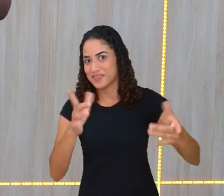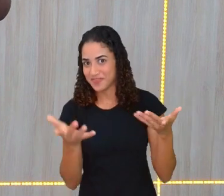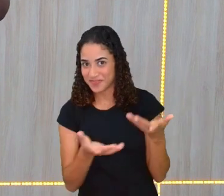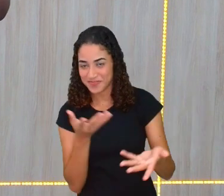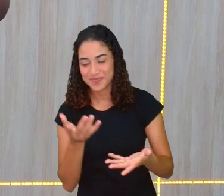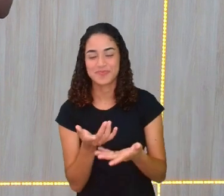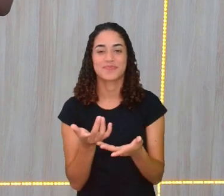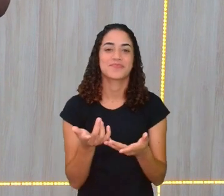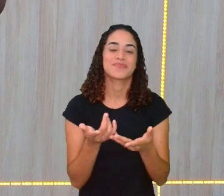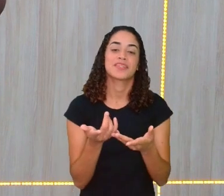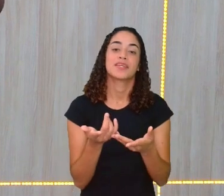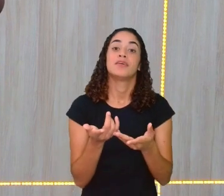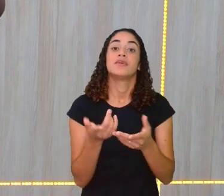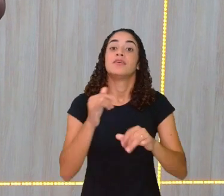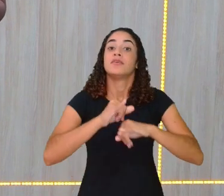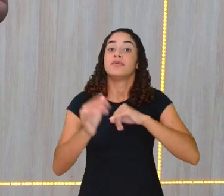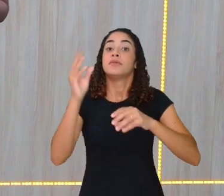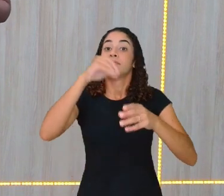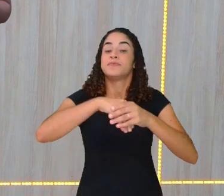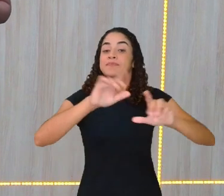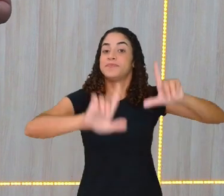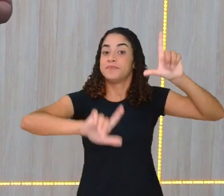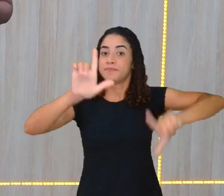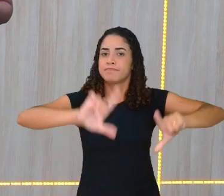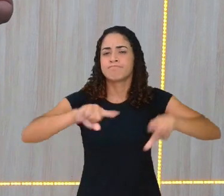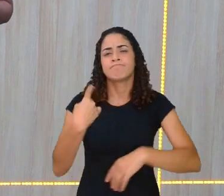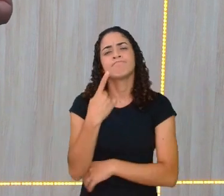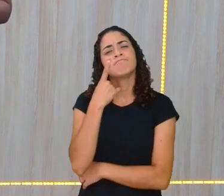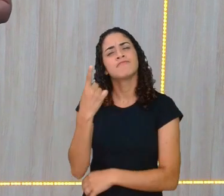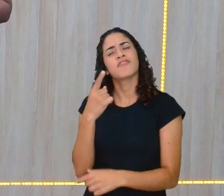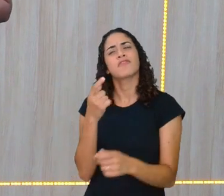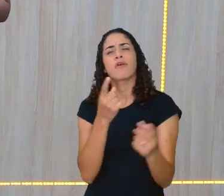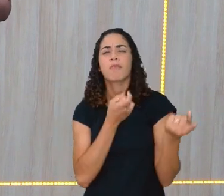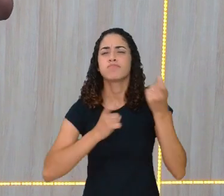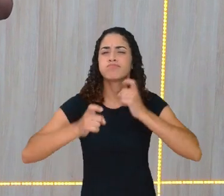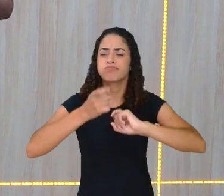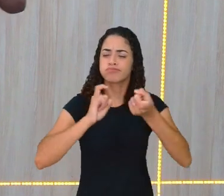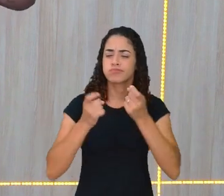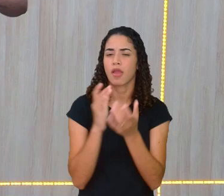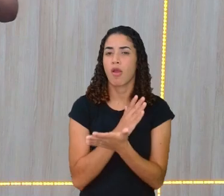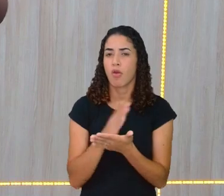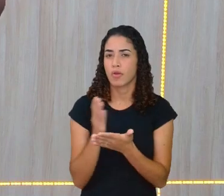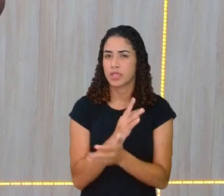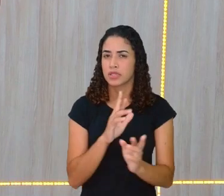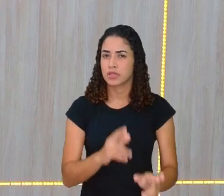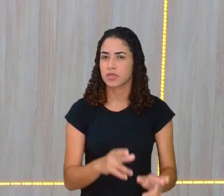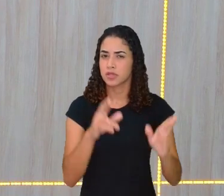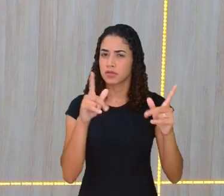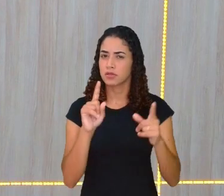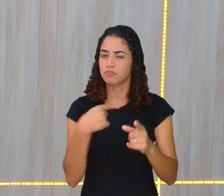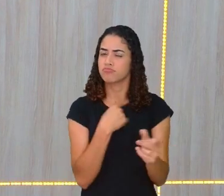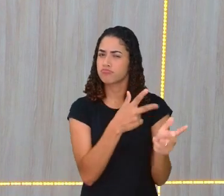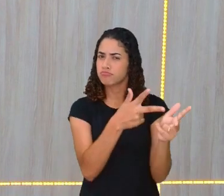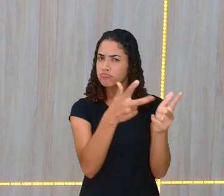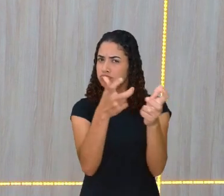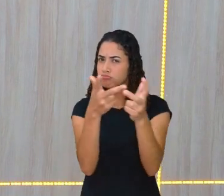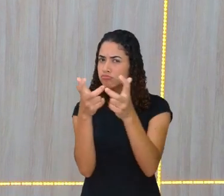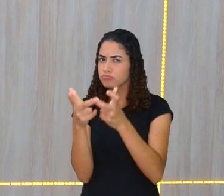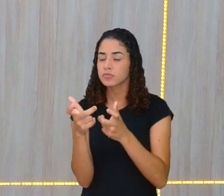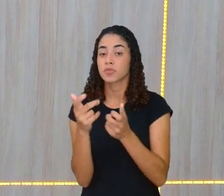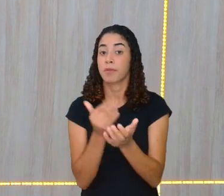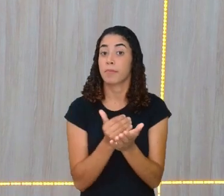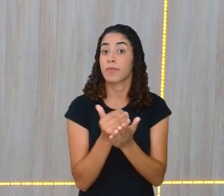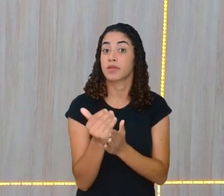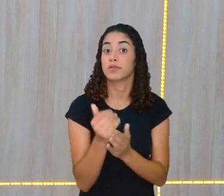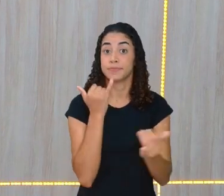a notícia é vinculada na televisão. Então aqui a gente já pode discutir algumas diferenças e algumas coisas que a gente percebeu a